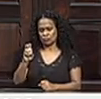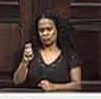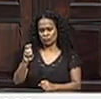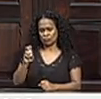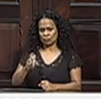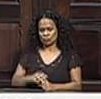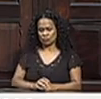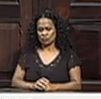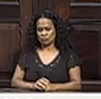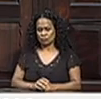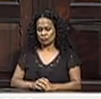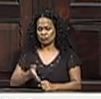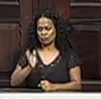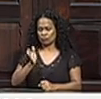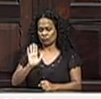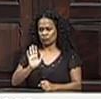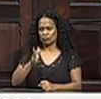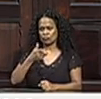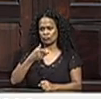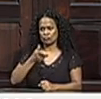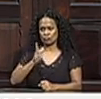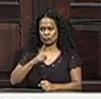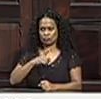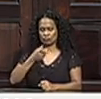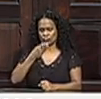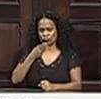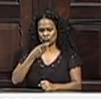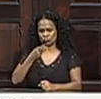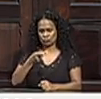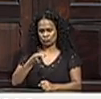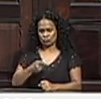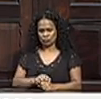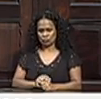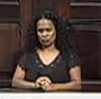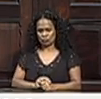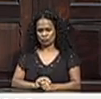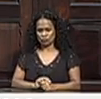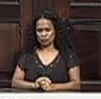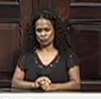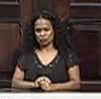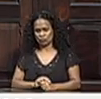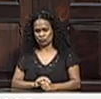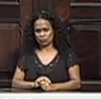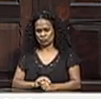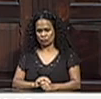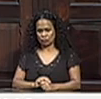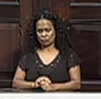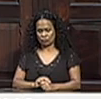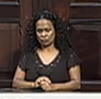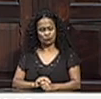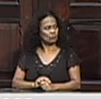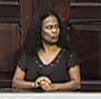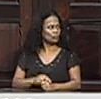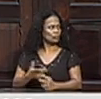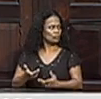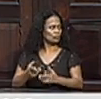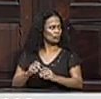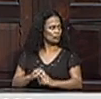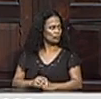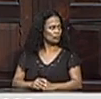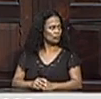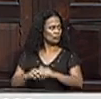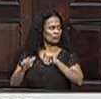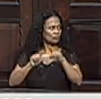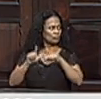já veio no texto original, então por isso a gente não precisou acatar a emenda do deputado Gilberto Palmares, foi uma defesa do deputado. Pela Comissão de Trabalho,